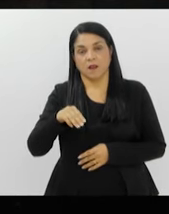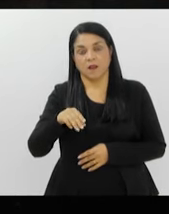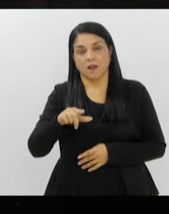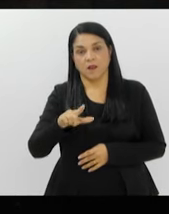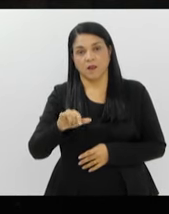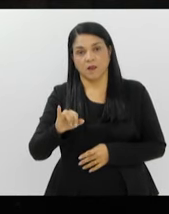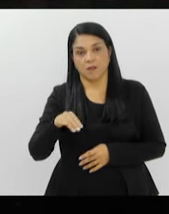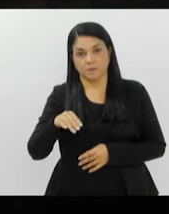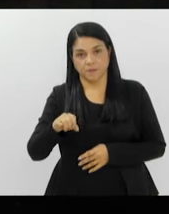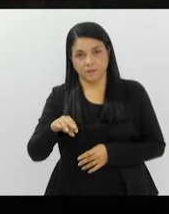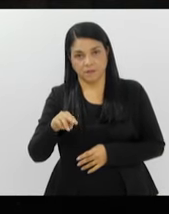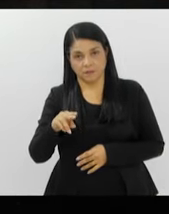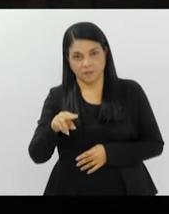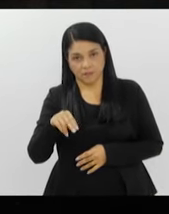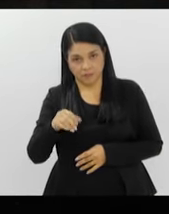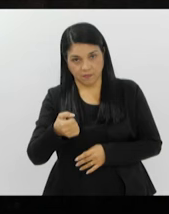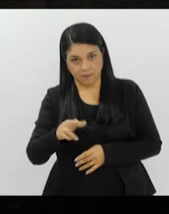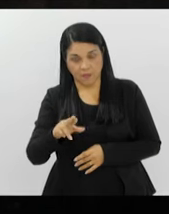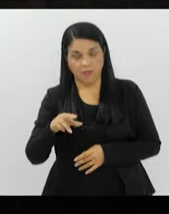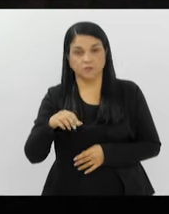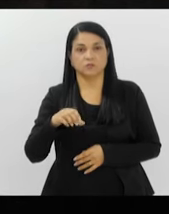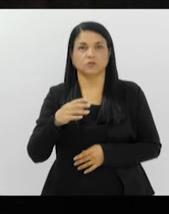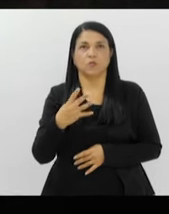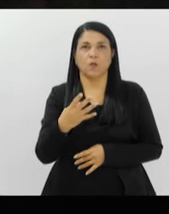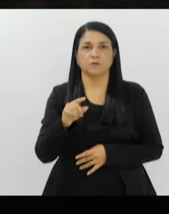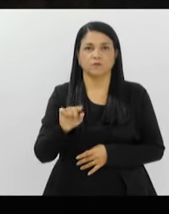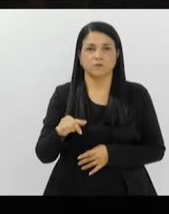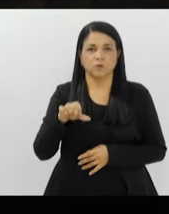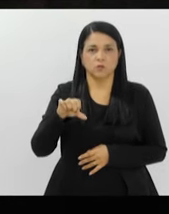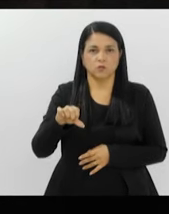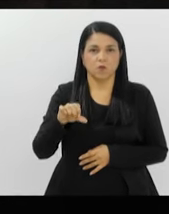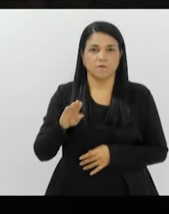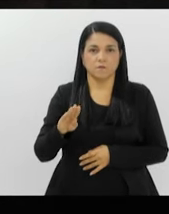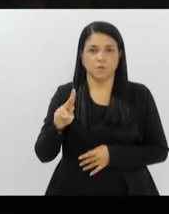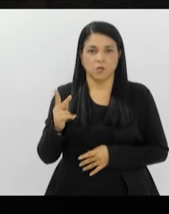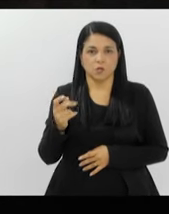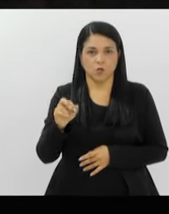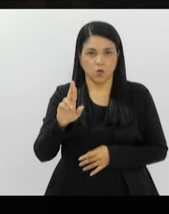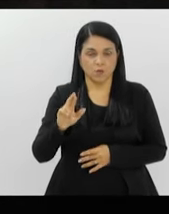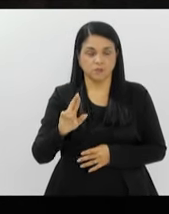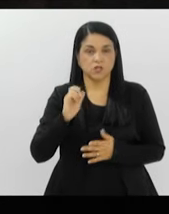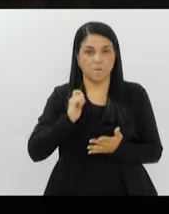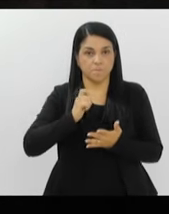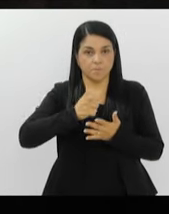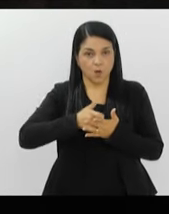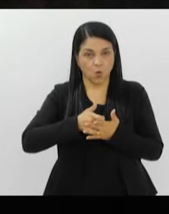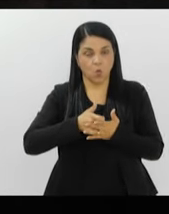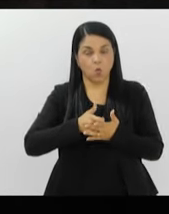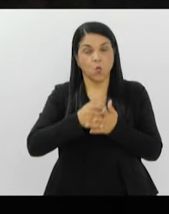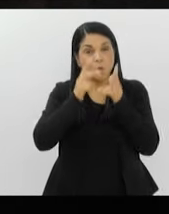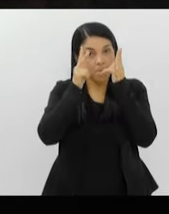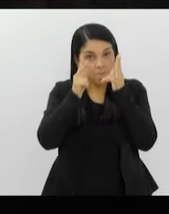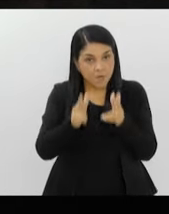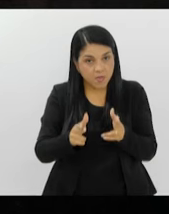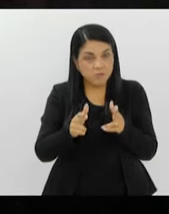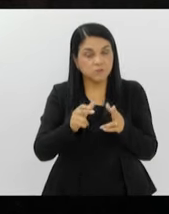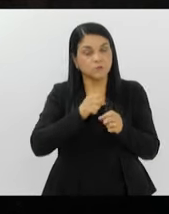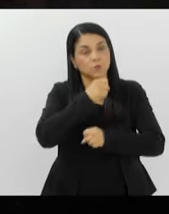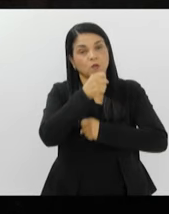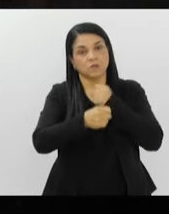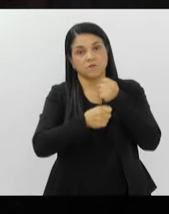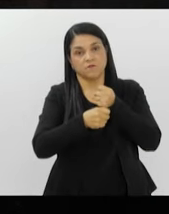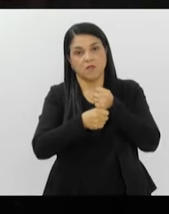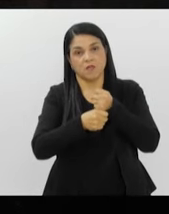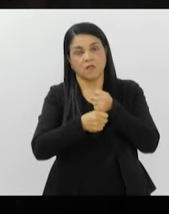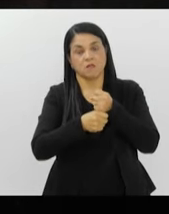4,9 que a gente pagou Já em 24 para ser o mesmo número para pagar em 2 5 e a